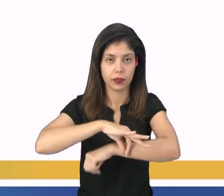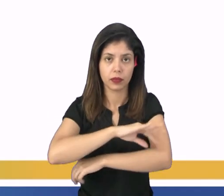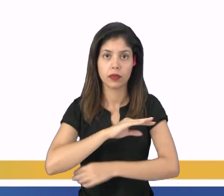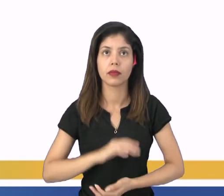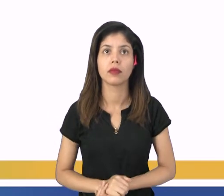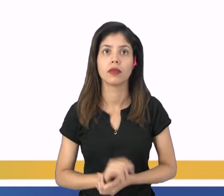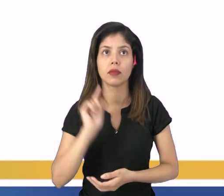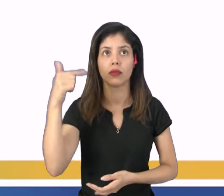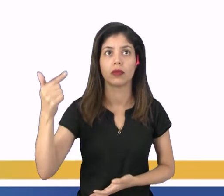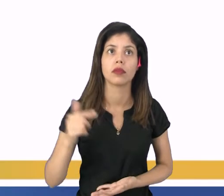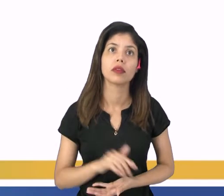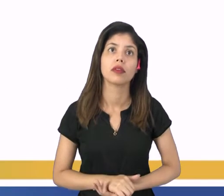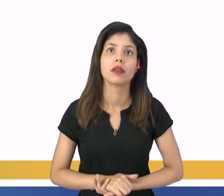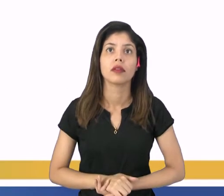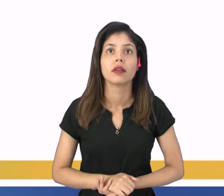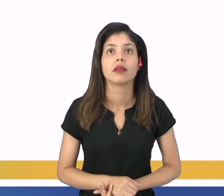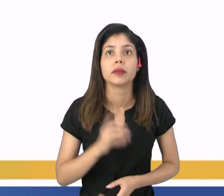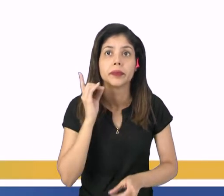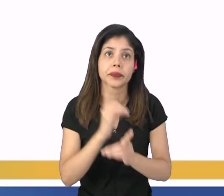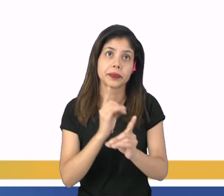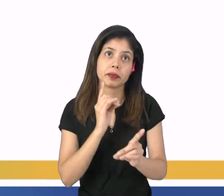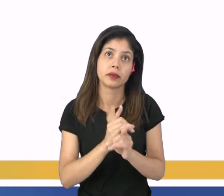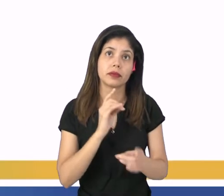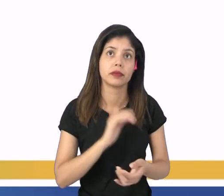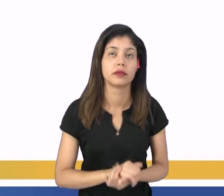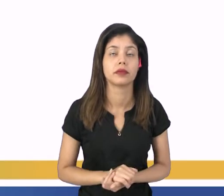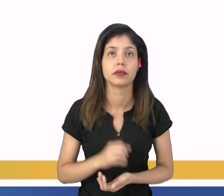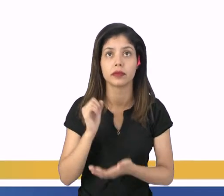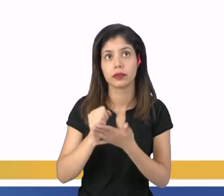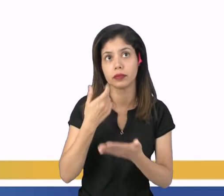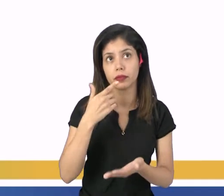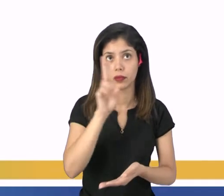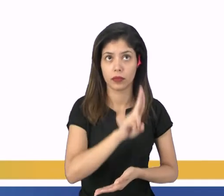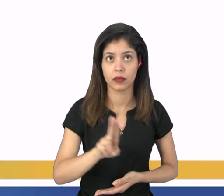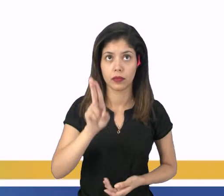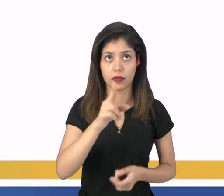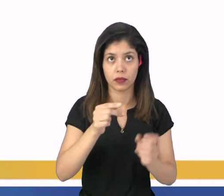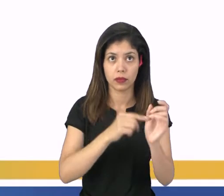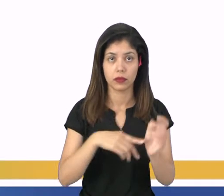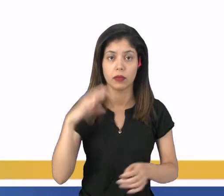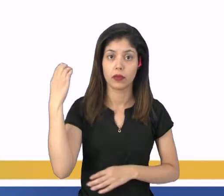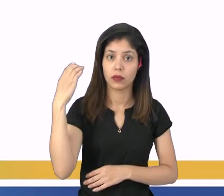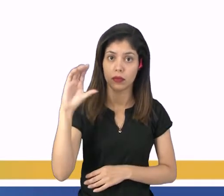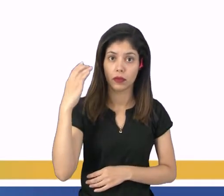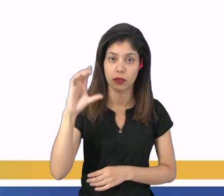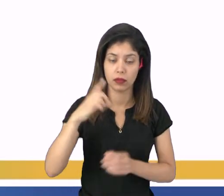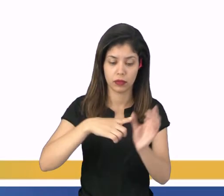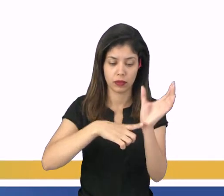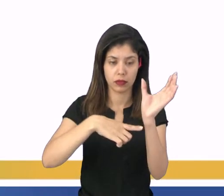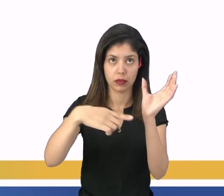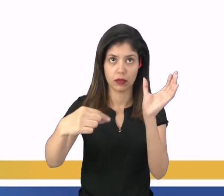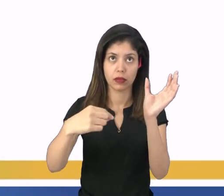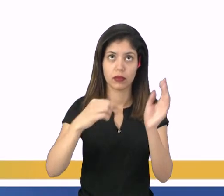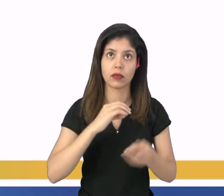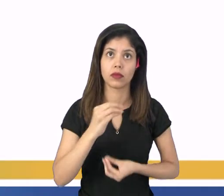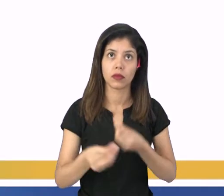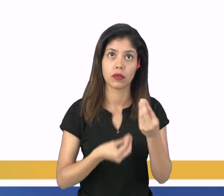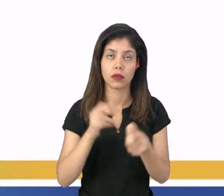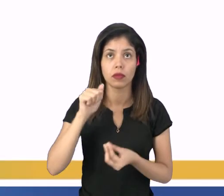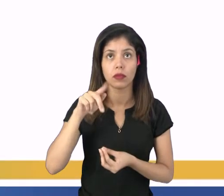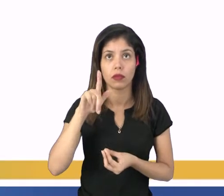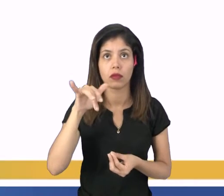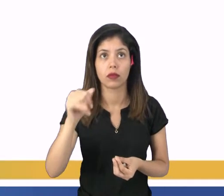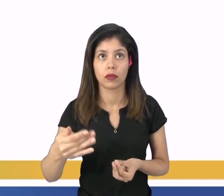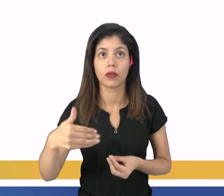certo? As grandes descobertas farmacológicas, tá? Eles usavam a folha de coca, por exemplo, né, como analgésico e para matar